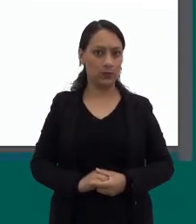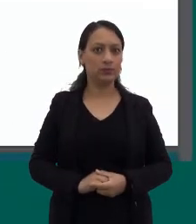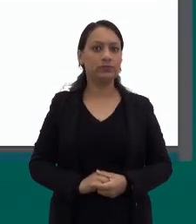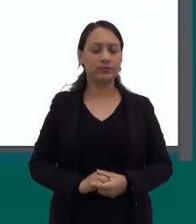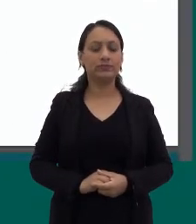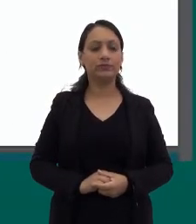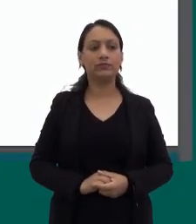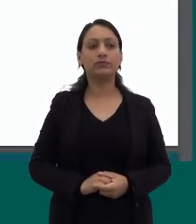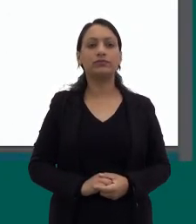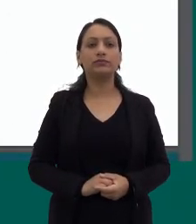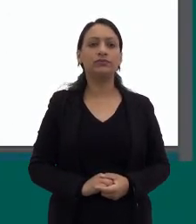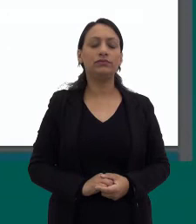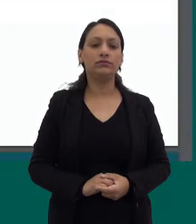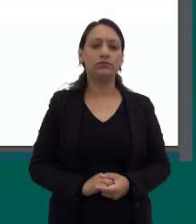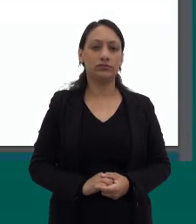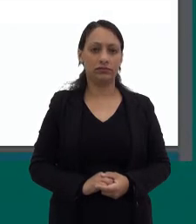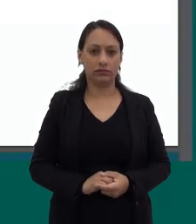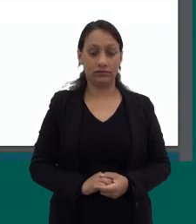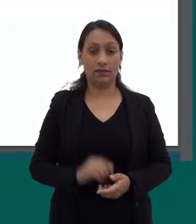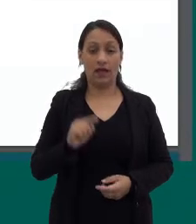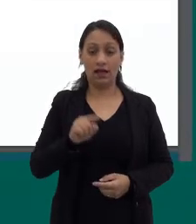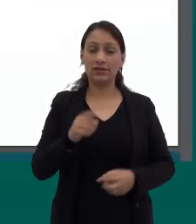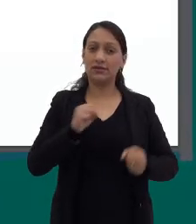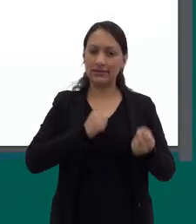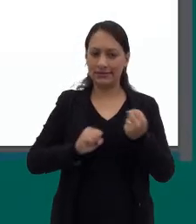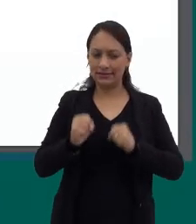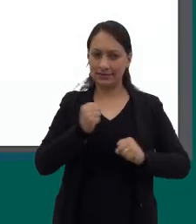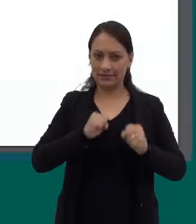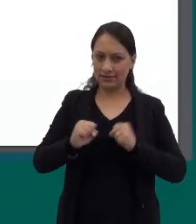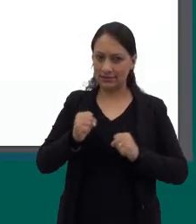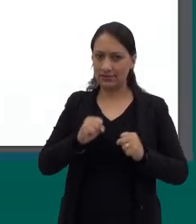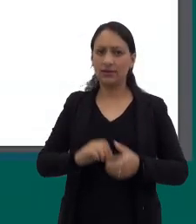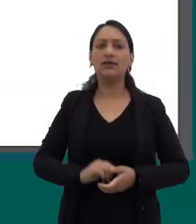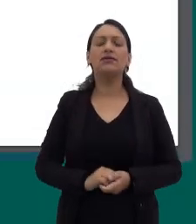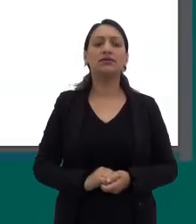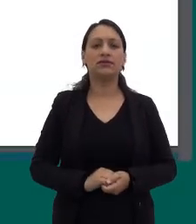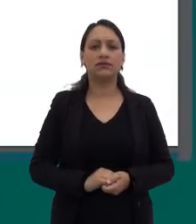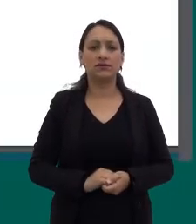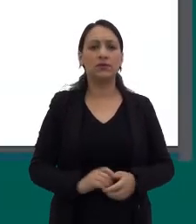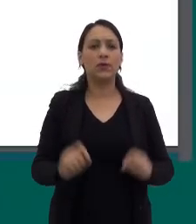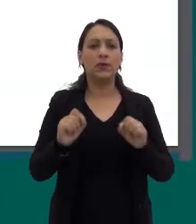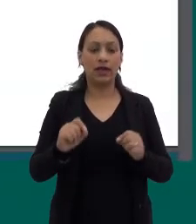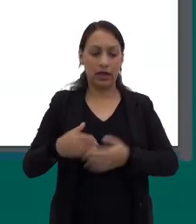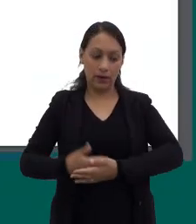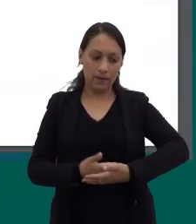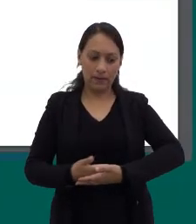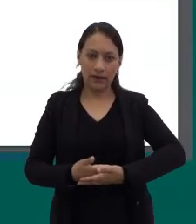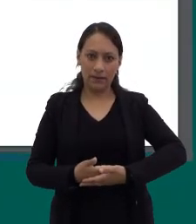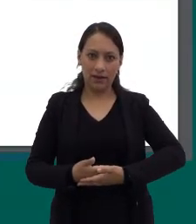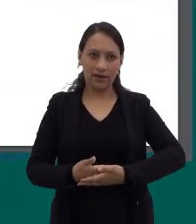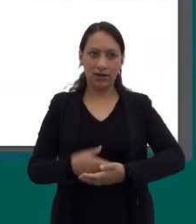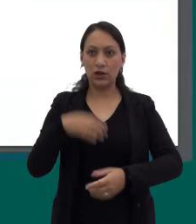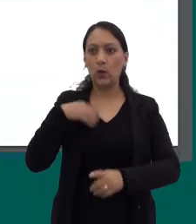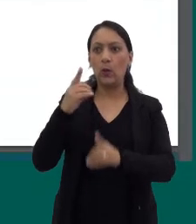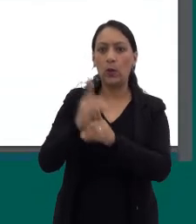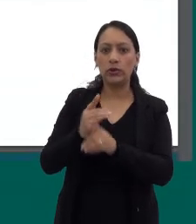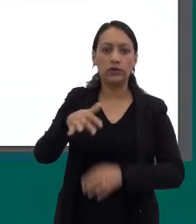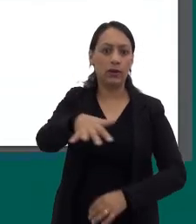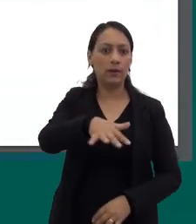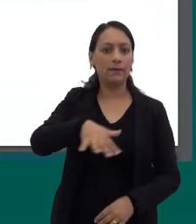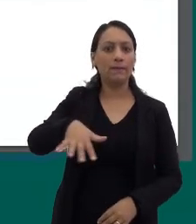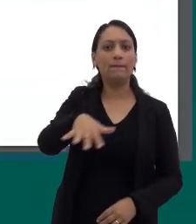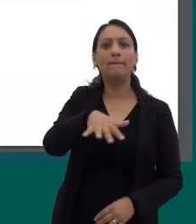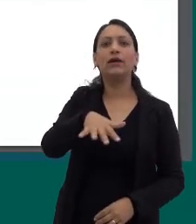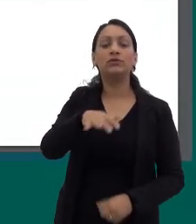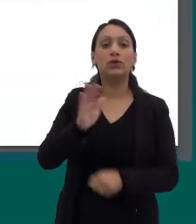Principalmente, né, Carol, essa ansiedade da lâmina do bebê que não encontra um meio ambiente, né,